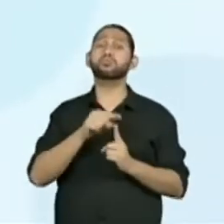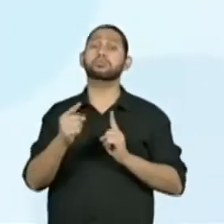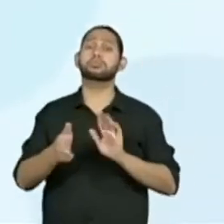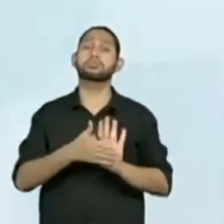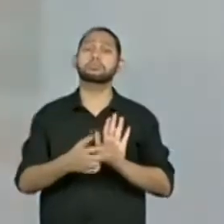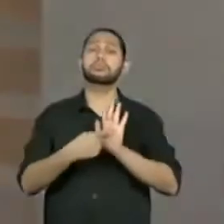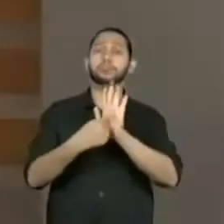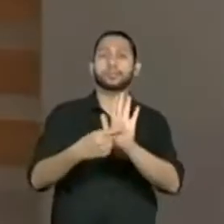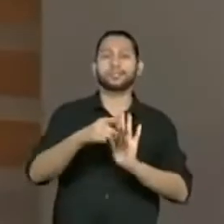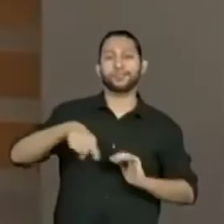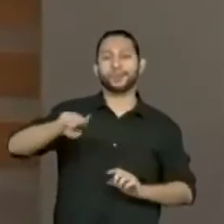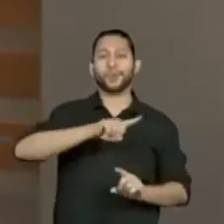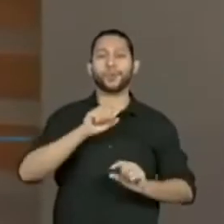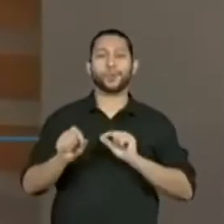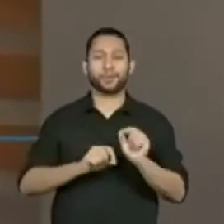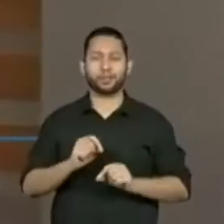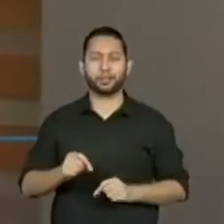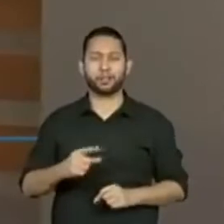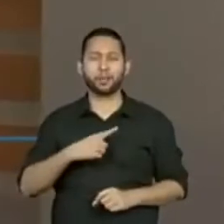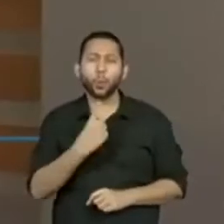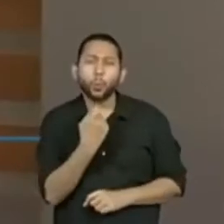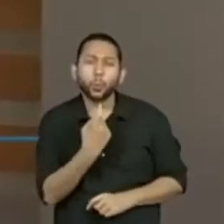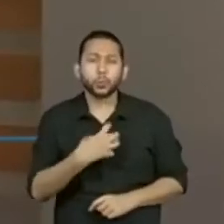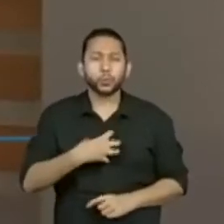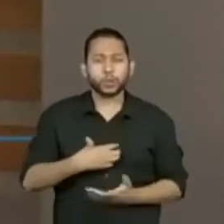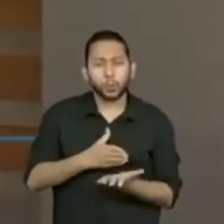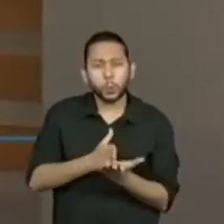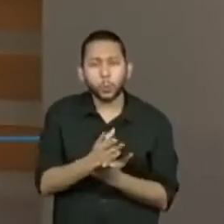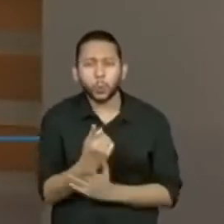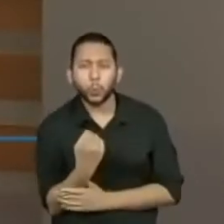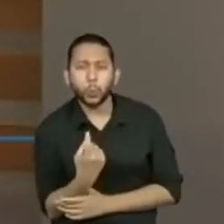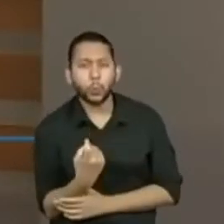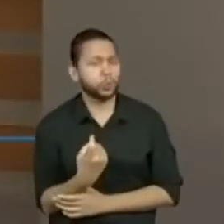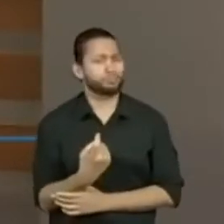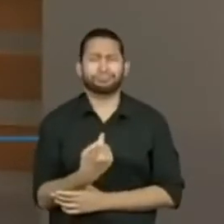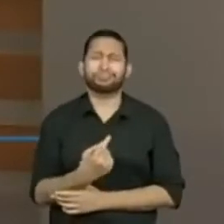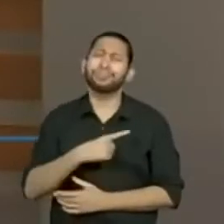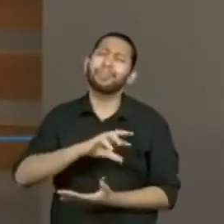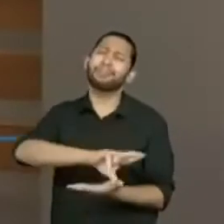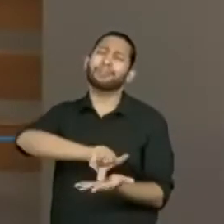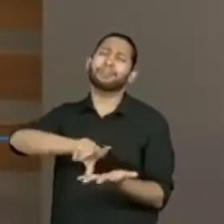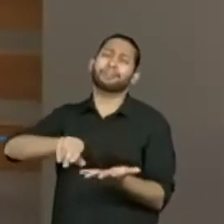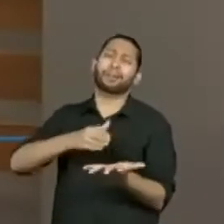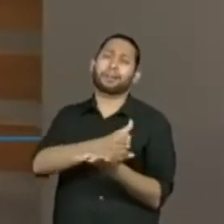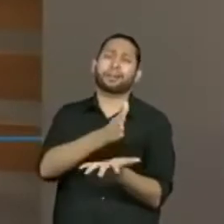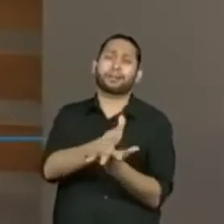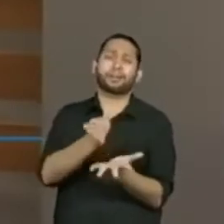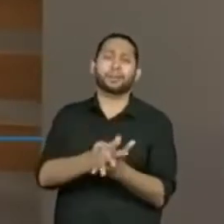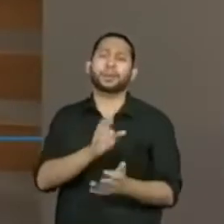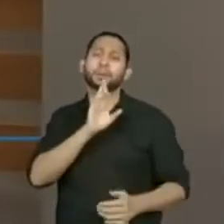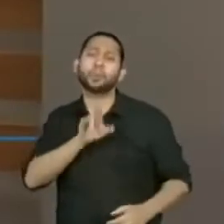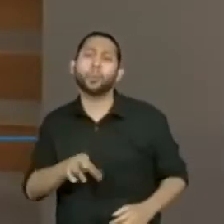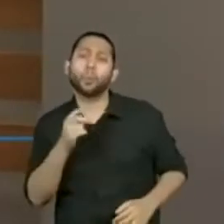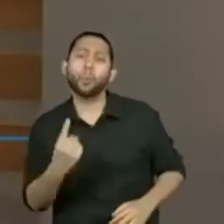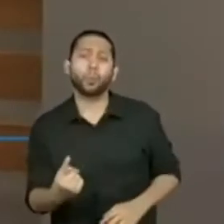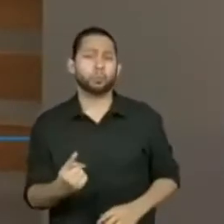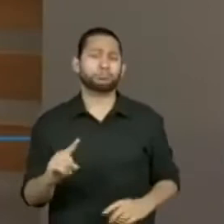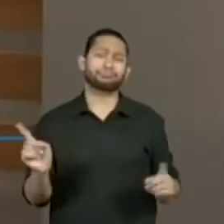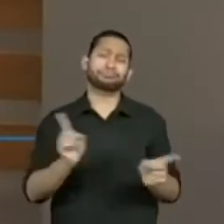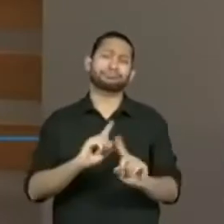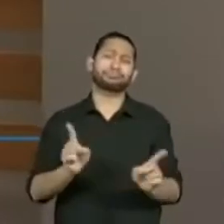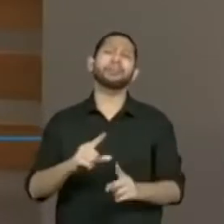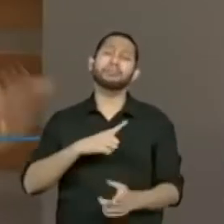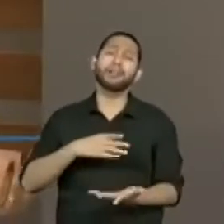assim, não existe uma única opção. Não existe uma resposta só. Existem